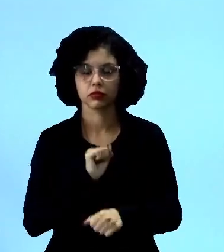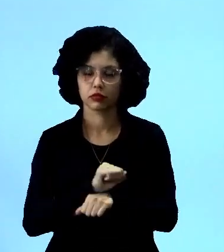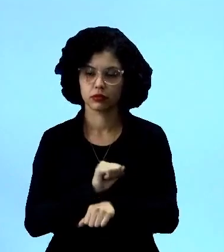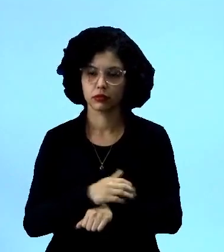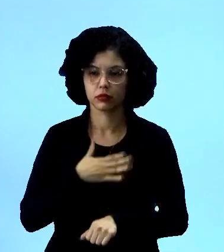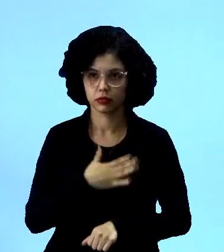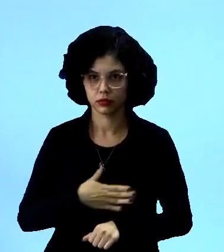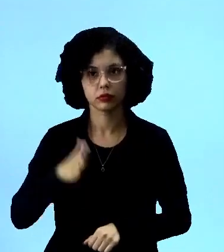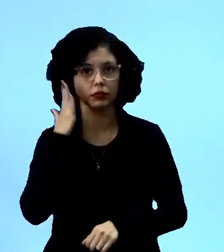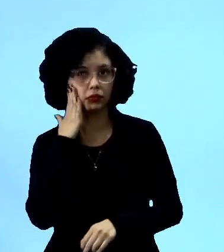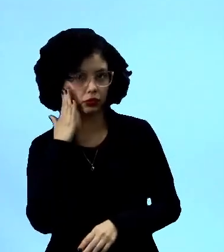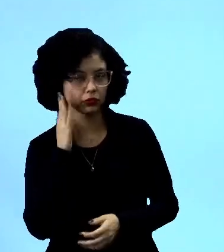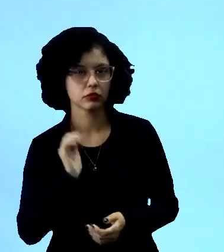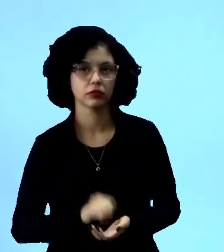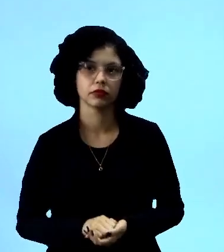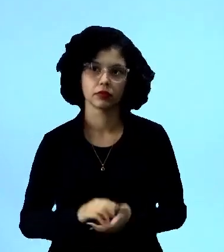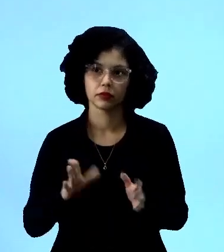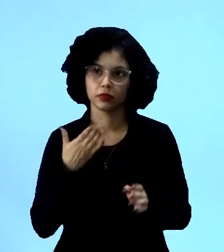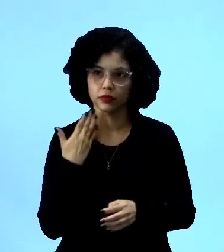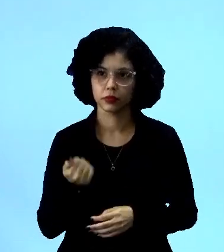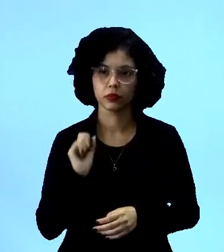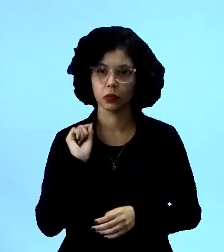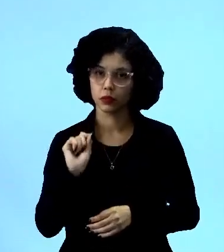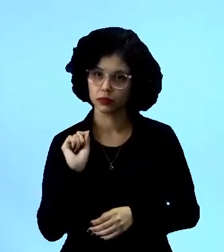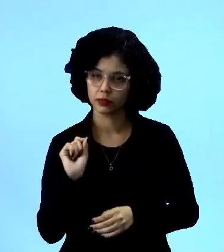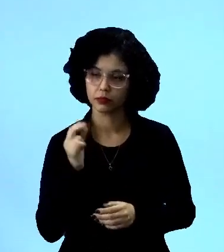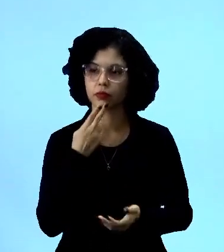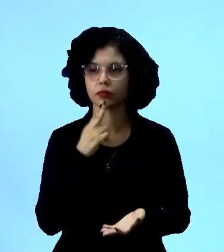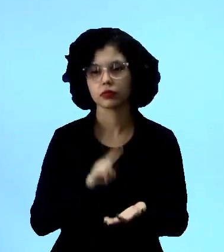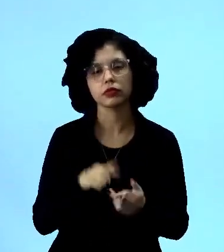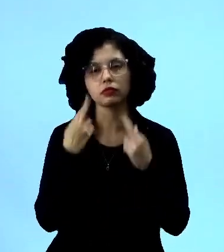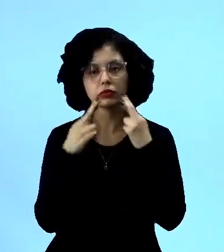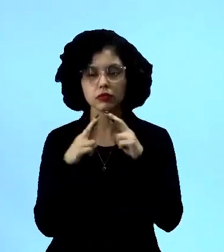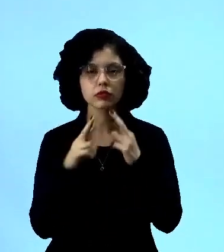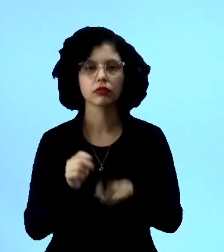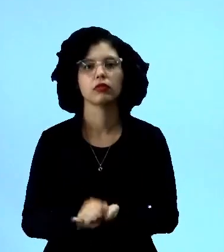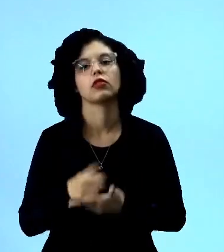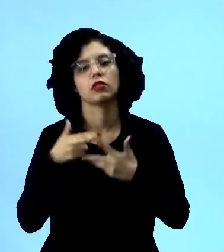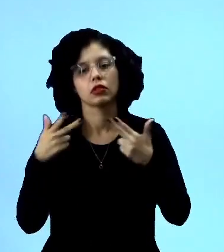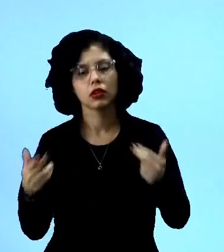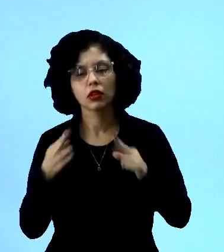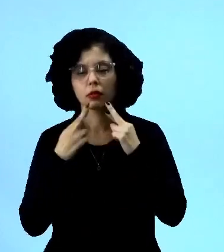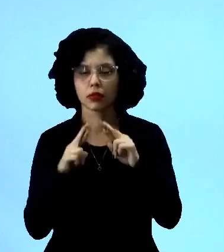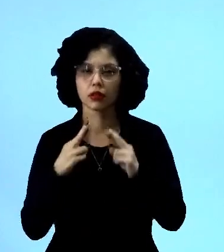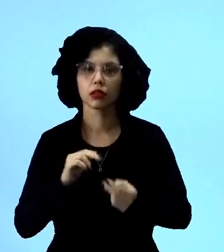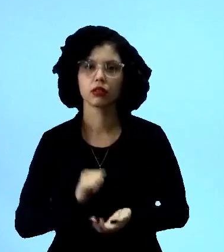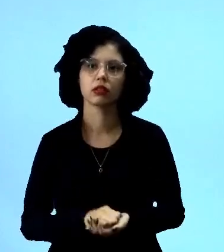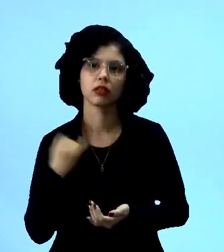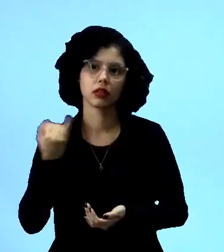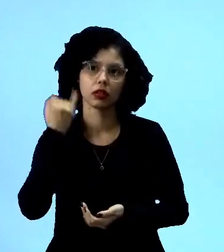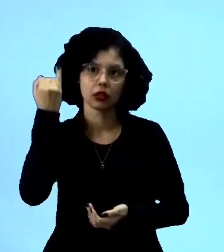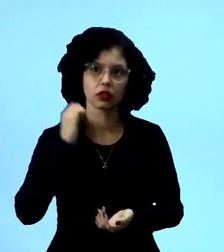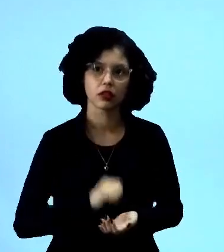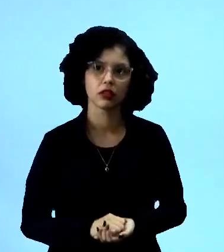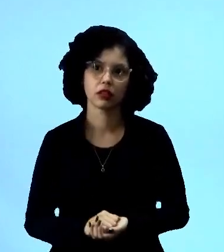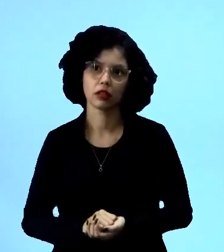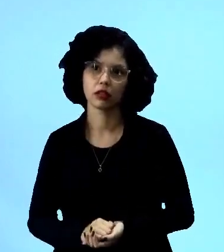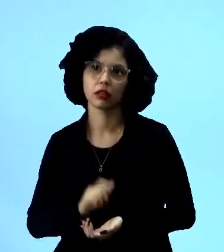que vocês tenham entendido, internalizado o que é a carta de reclamação, o objeto reclamado e a importância